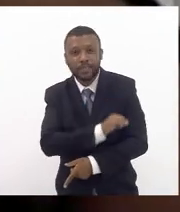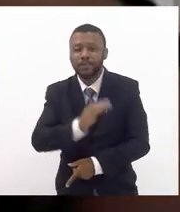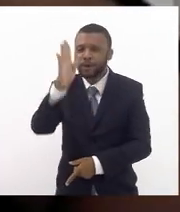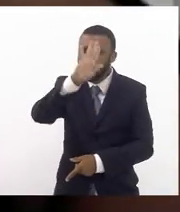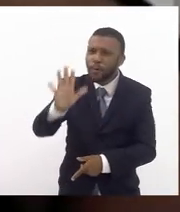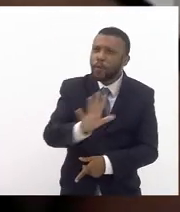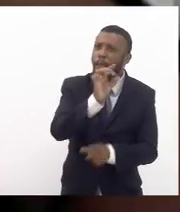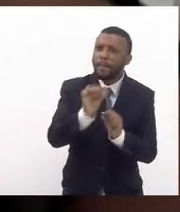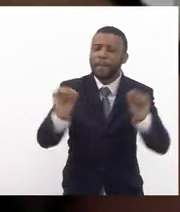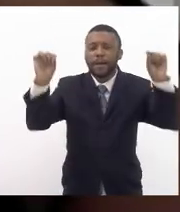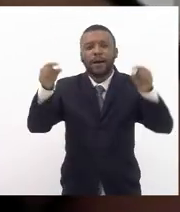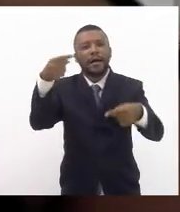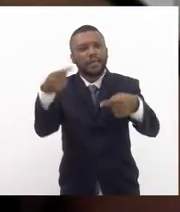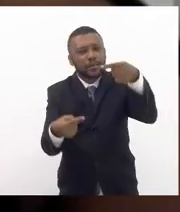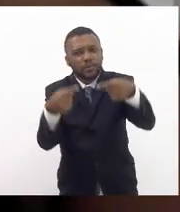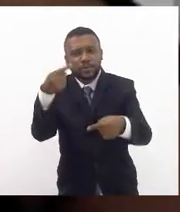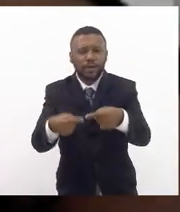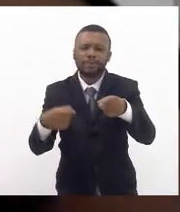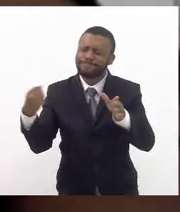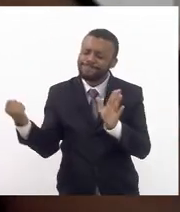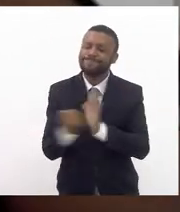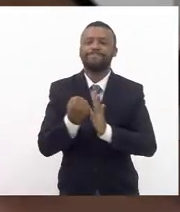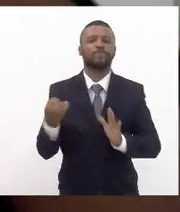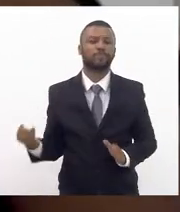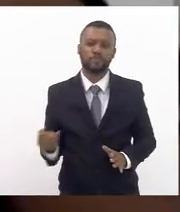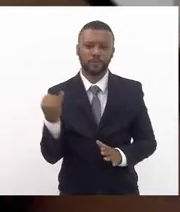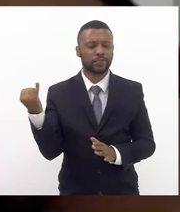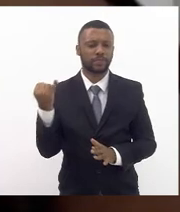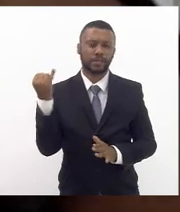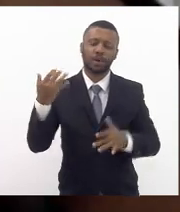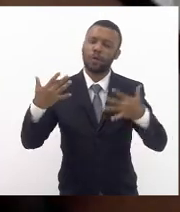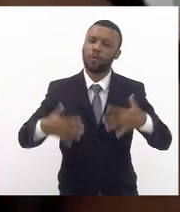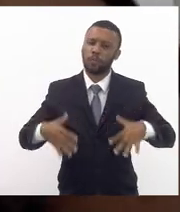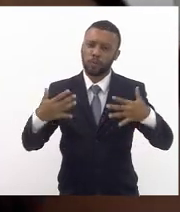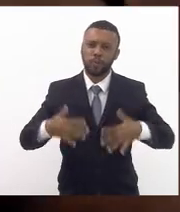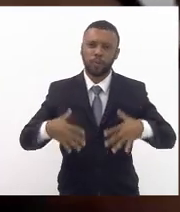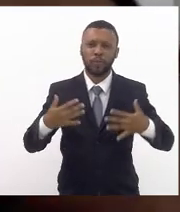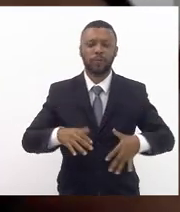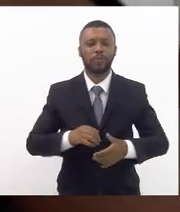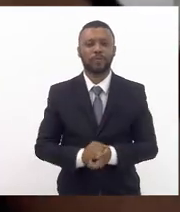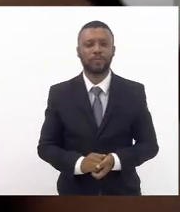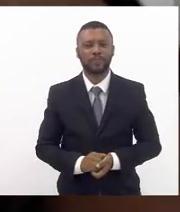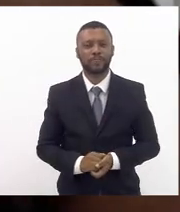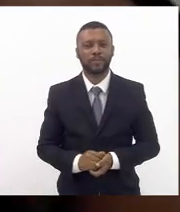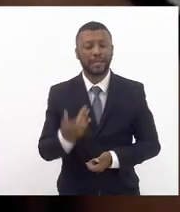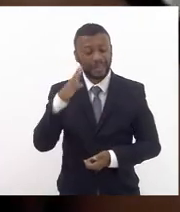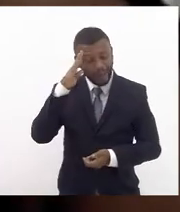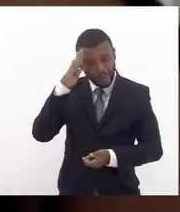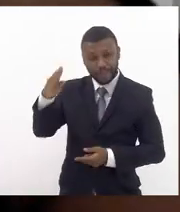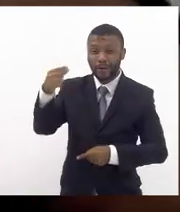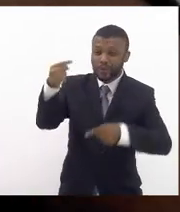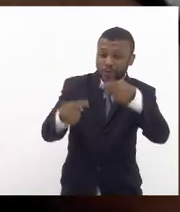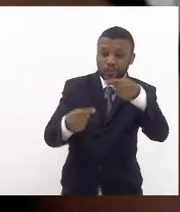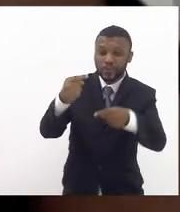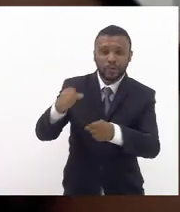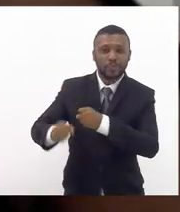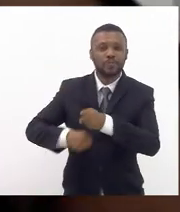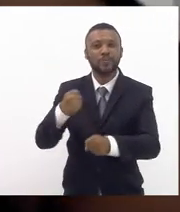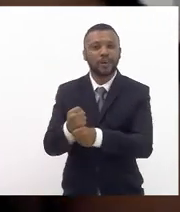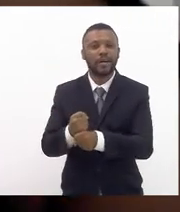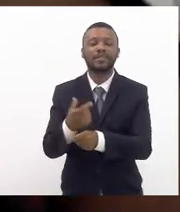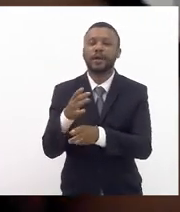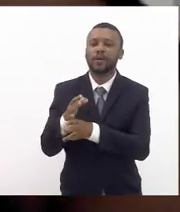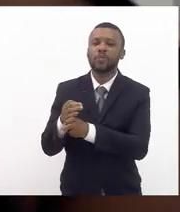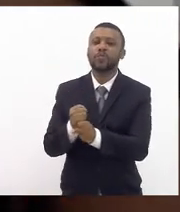brasileiro. Essa discussão vai ser a discussão, eu diria, a grande discussão do ano. Auditoria